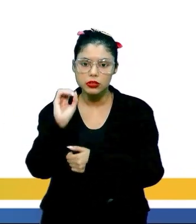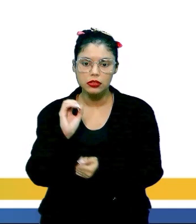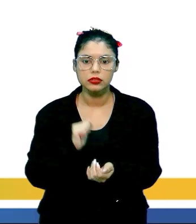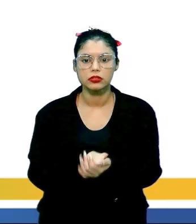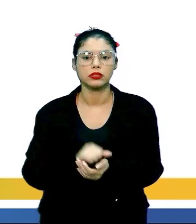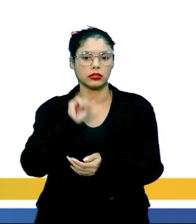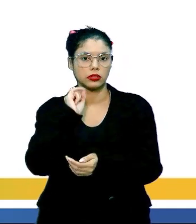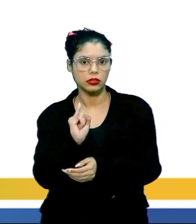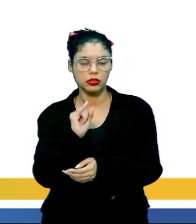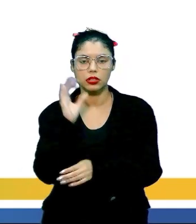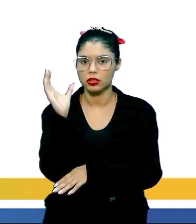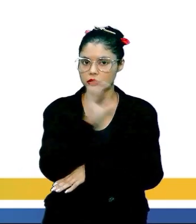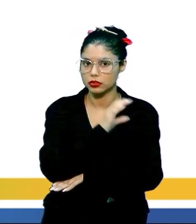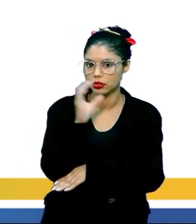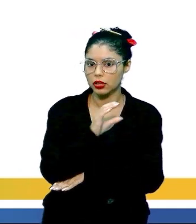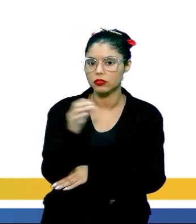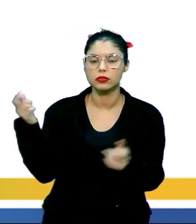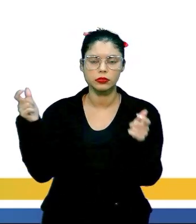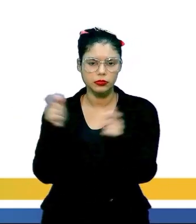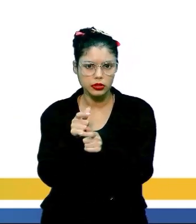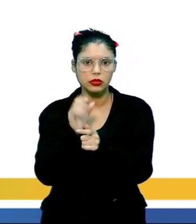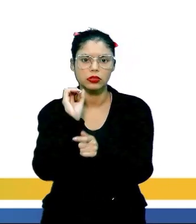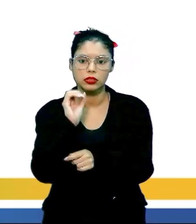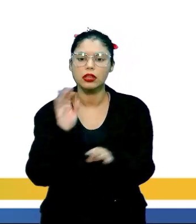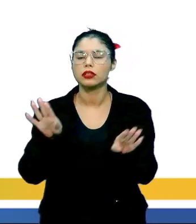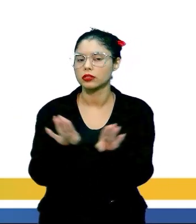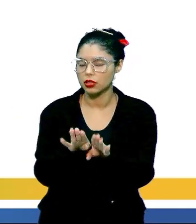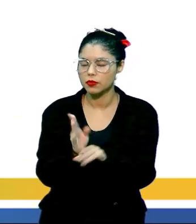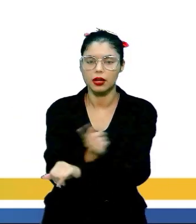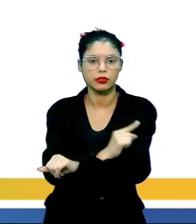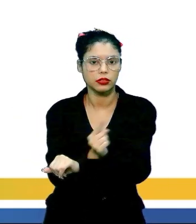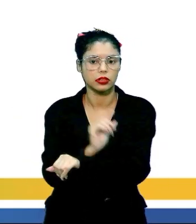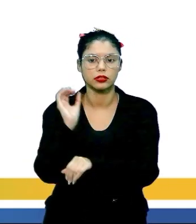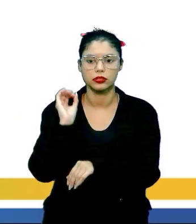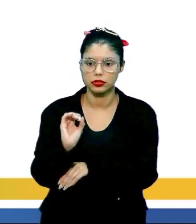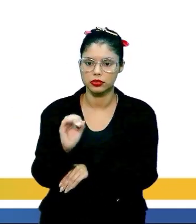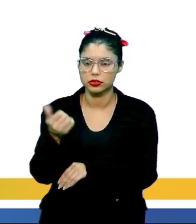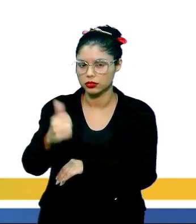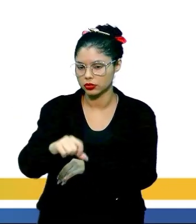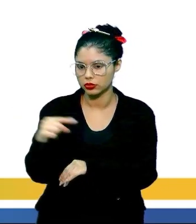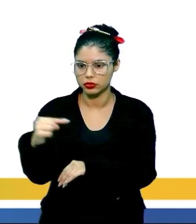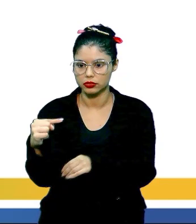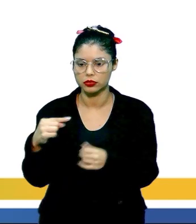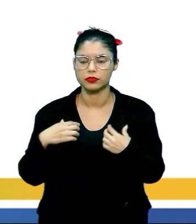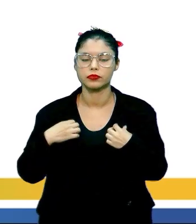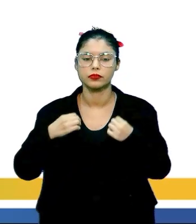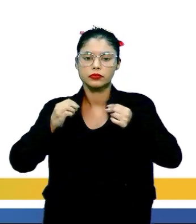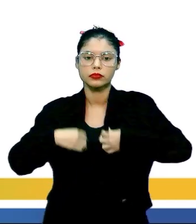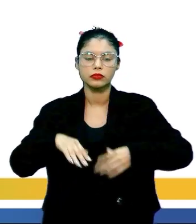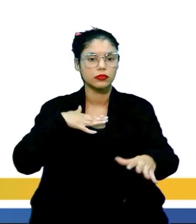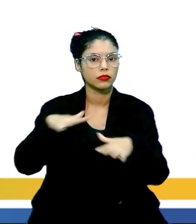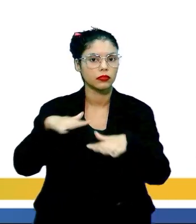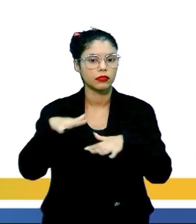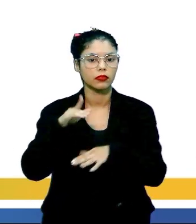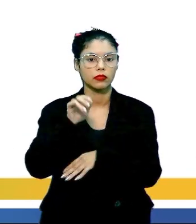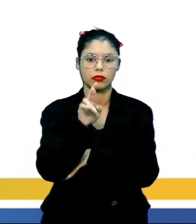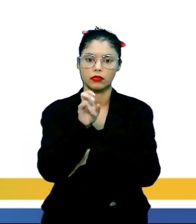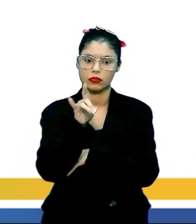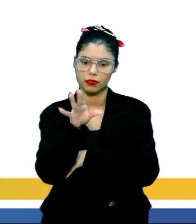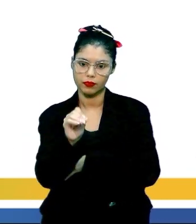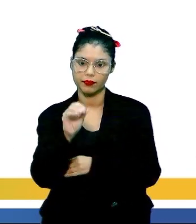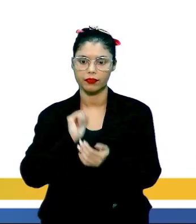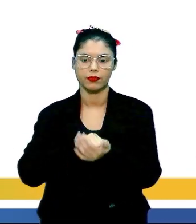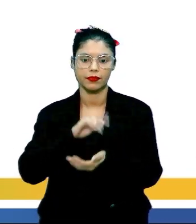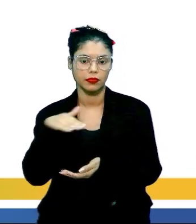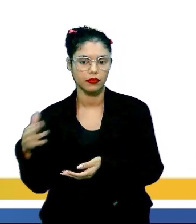Se a aceleração for menor que zero, a velocidade também vai ter um valor negativo. Quando eu falo em movimento